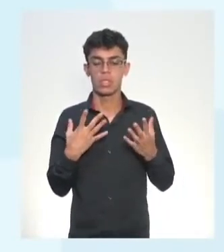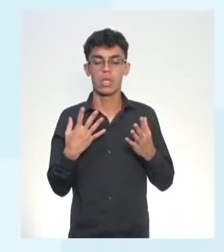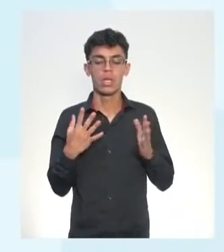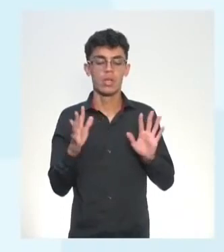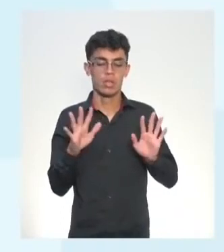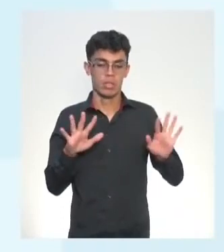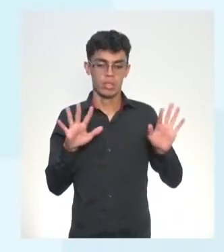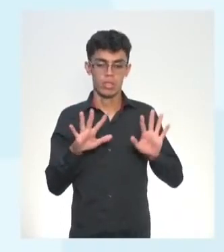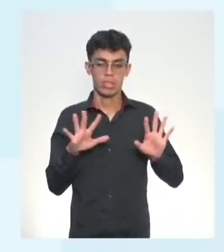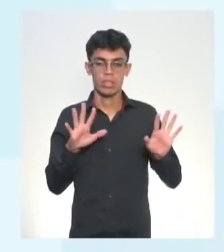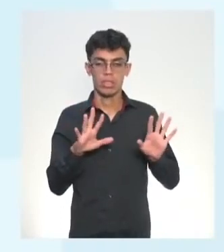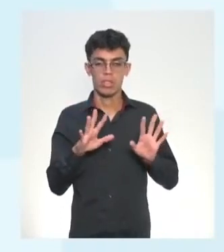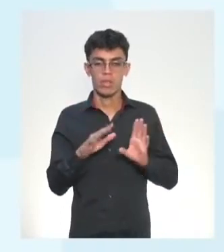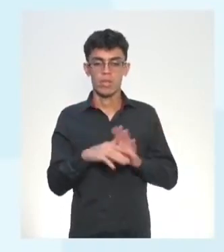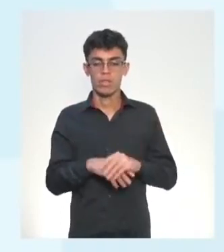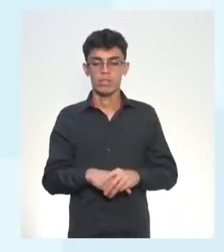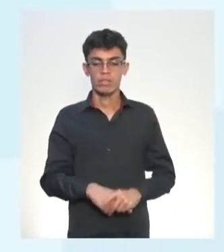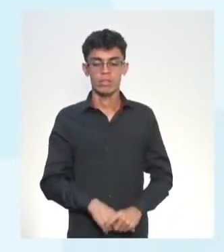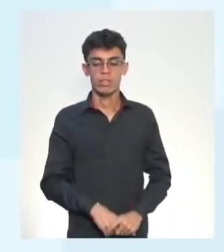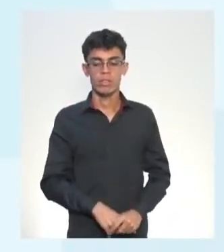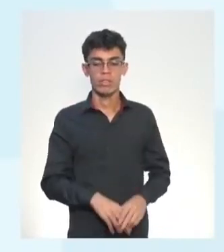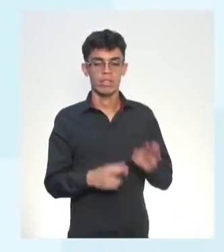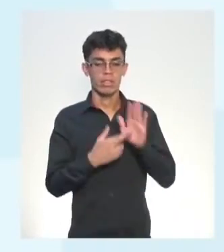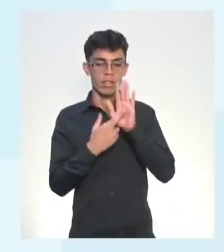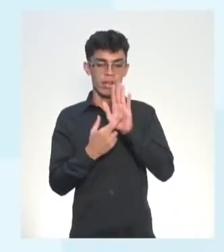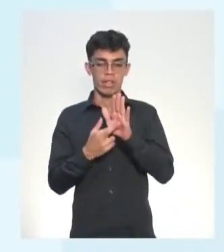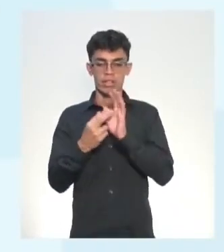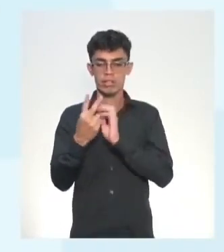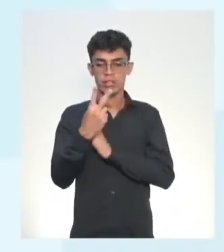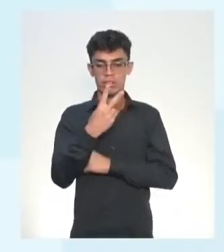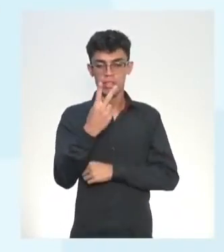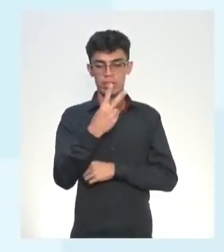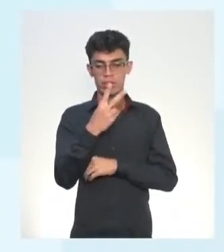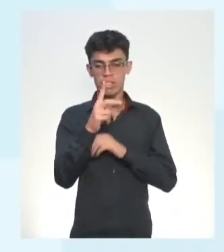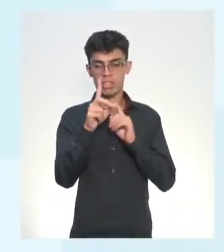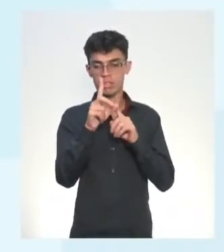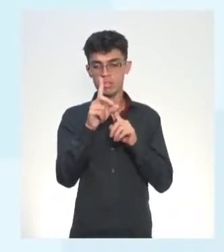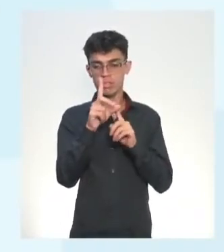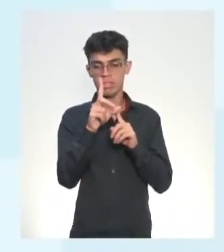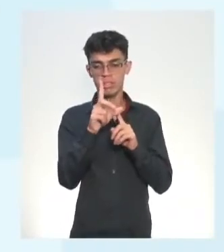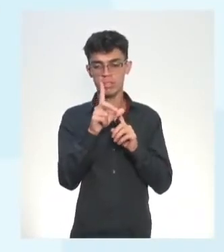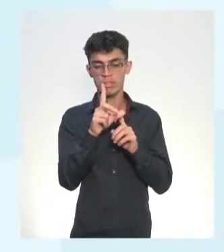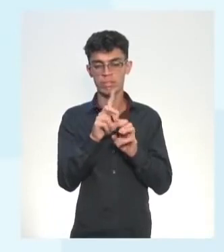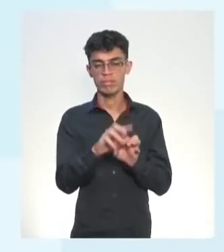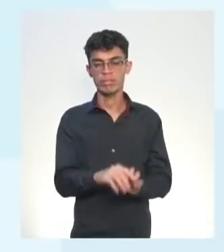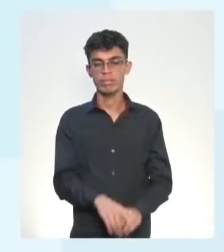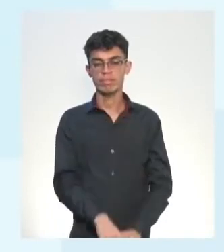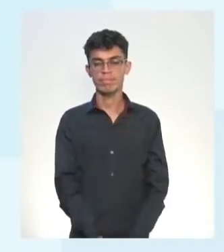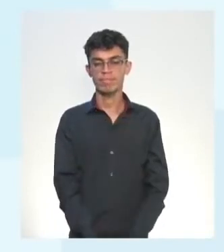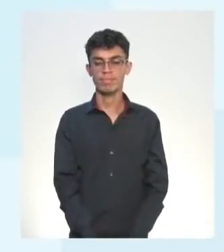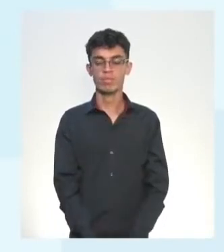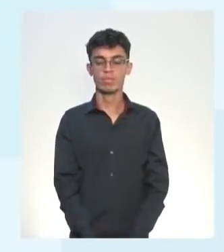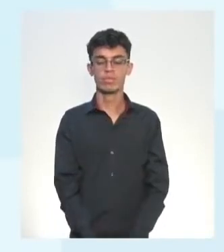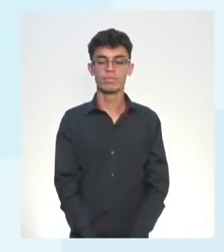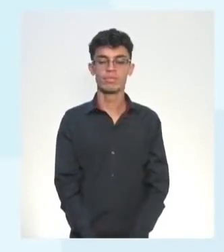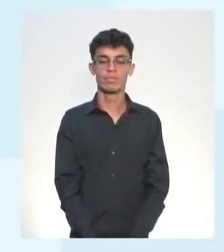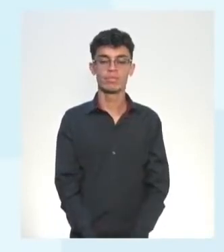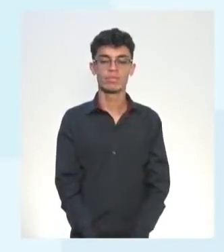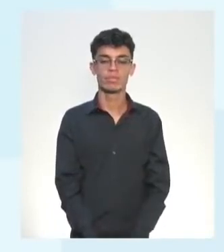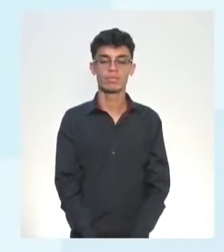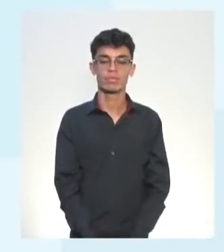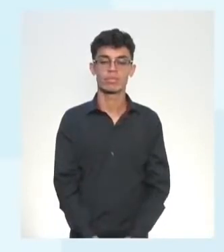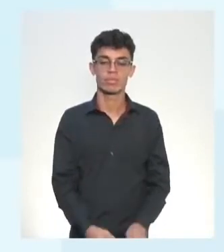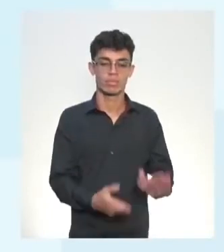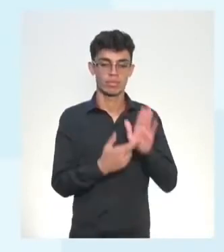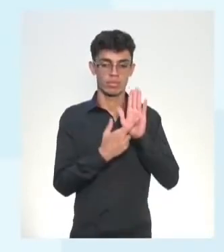assim, né? Representado por duas letras, já que eu não sei quem são esses números. Aqui tem uma representação um pouco mais